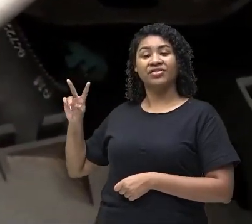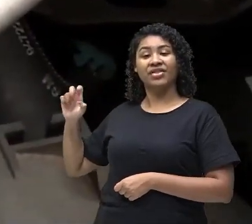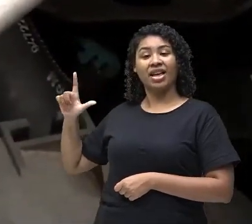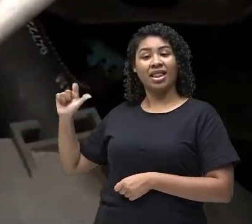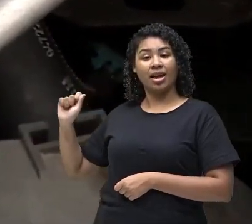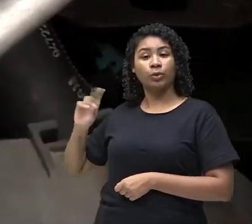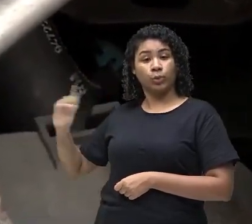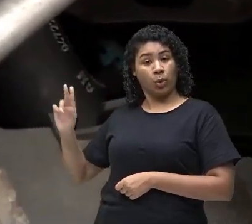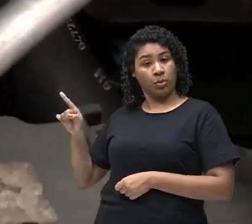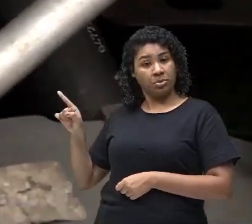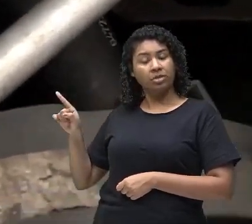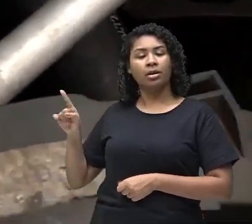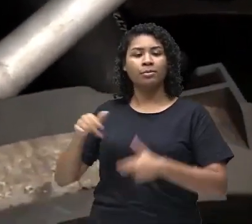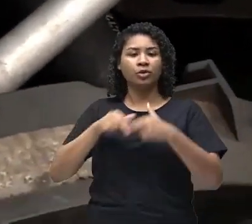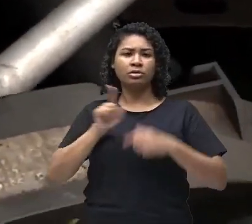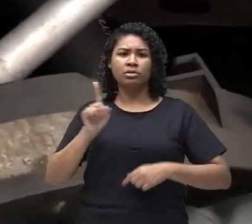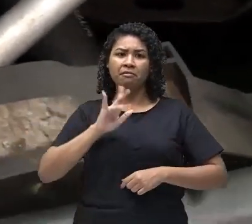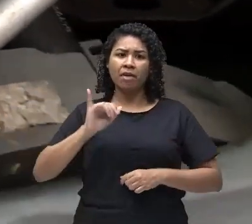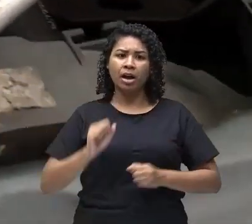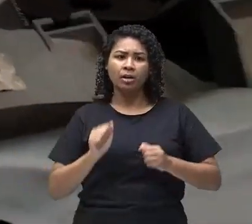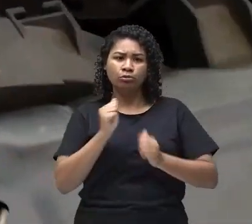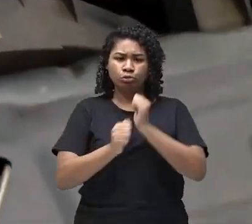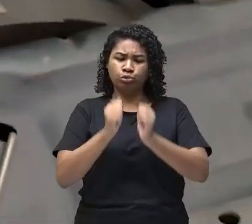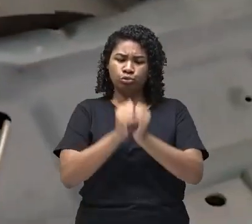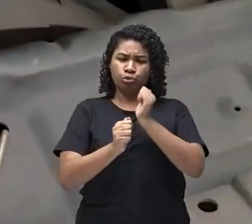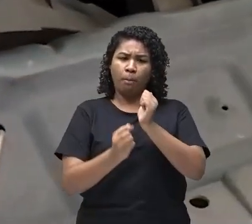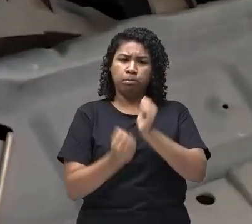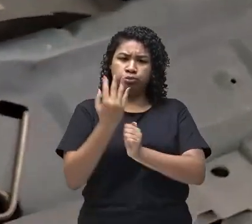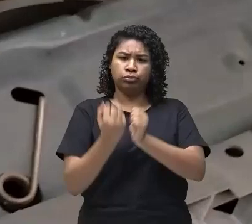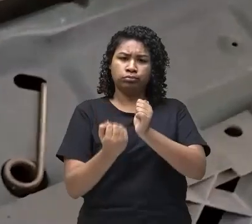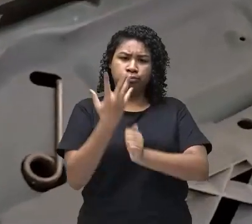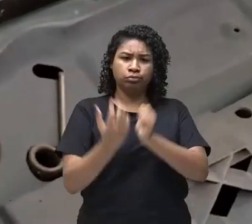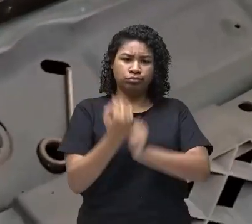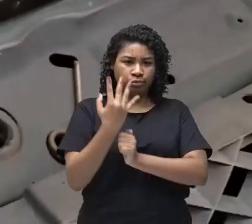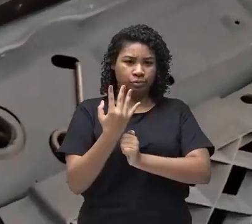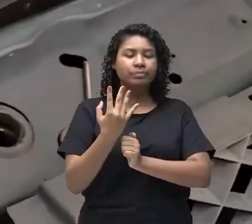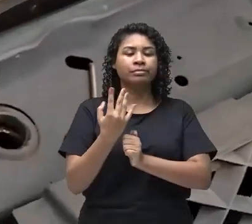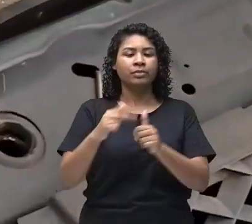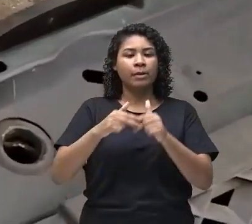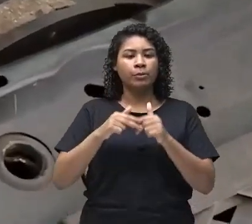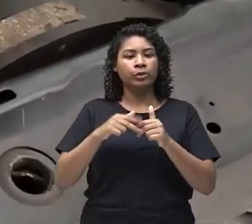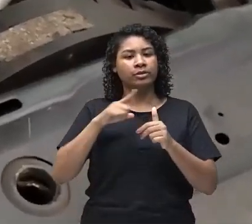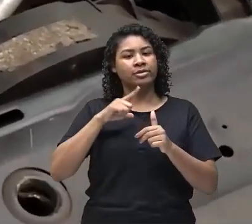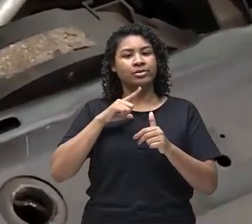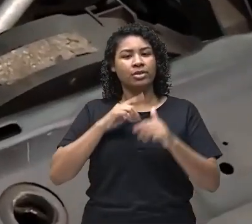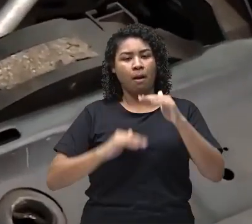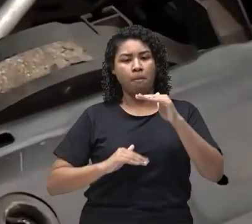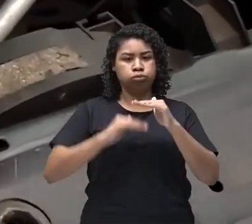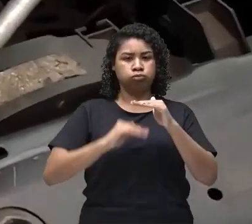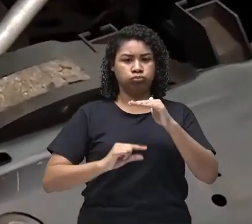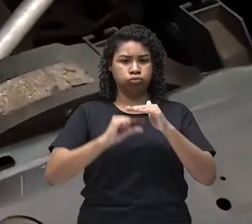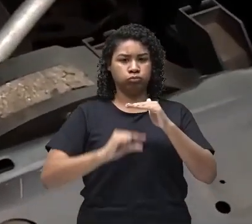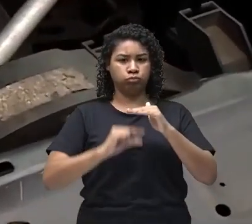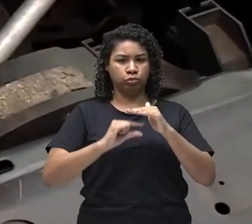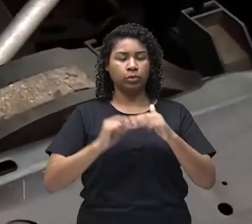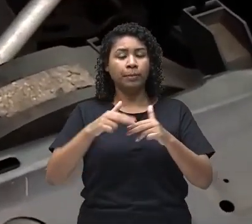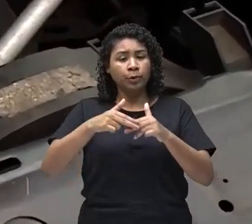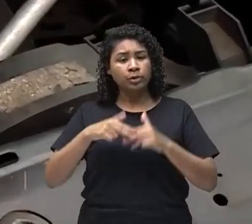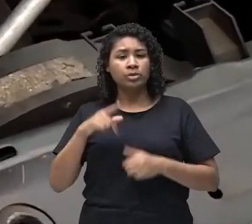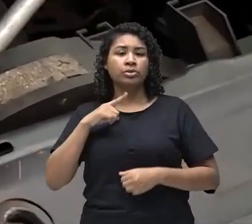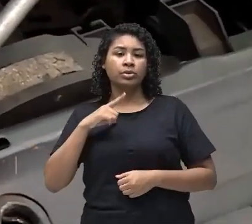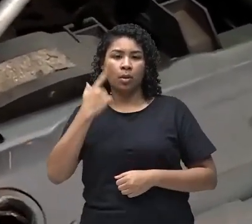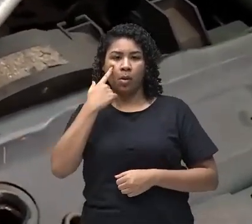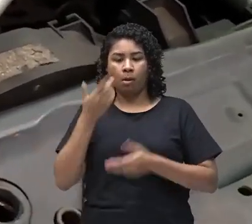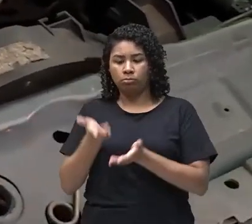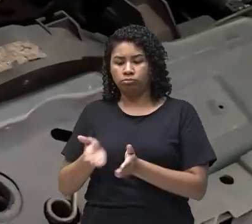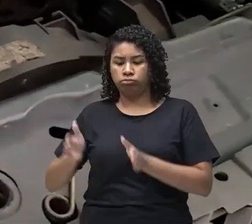e elas vão dar centelha para que essa explosão aconteça então o combustível ele tá lá no reservatório do carro no tanque de